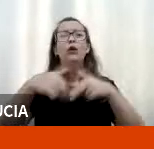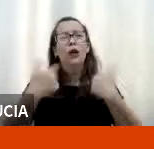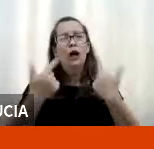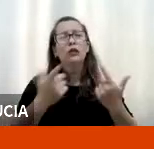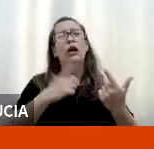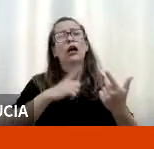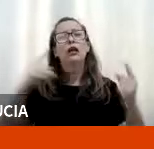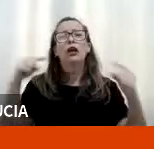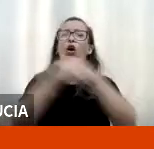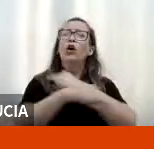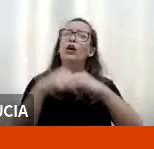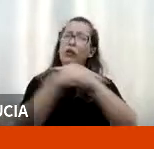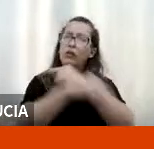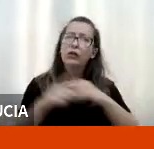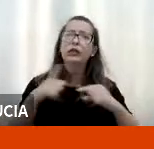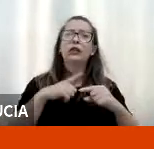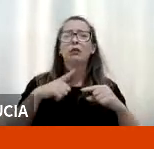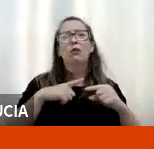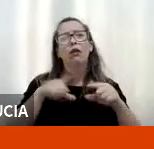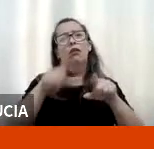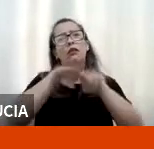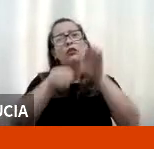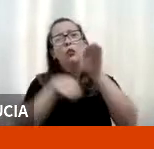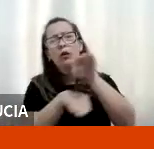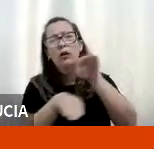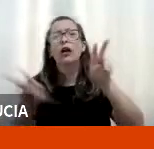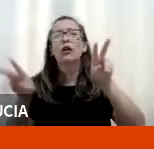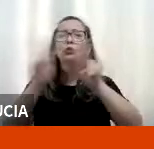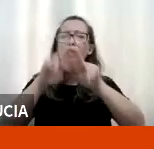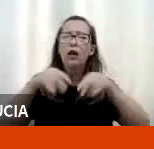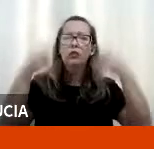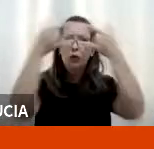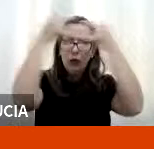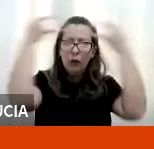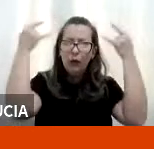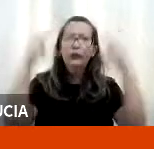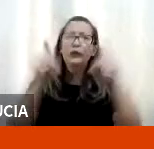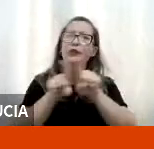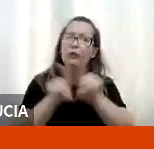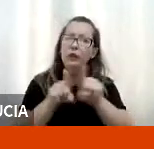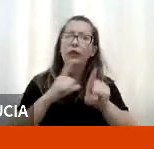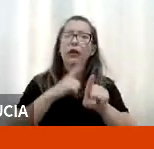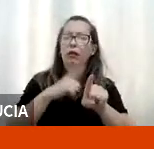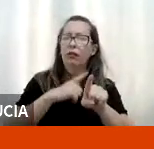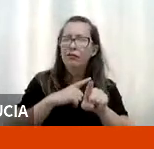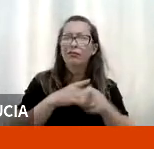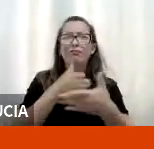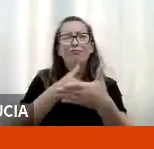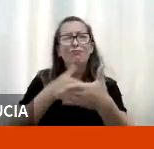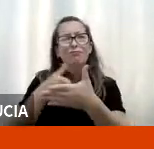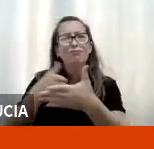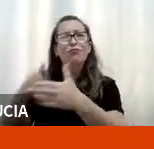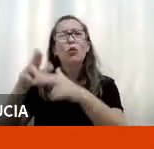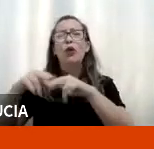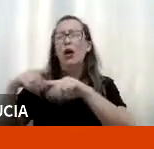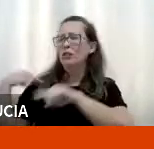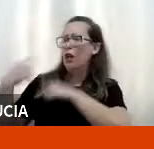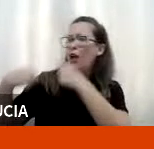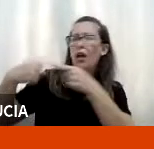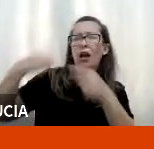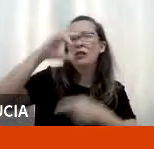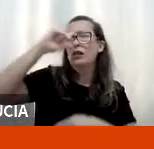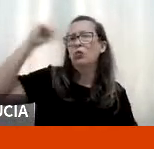contradições e pelas desigualdades do capitalismo e é confrontado pelas heranças do autoritarismo,